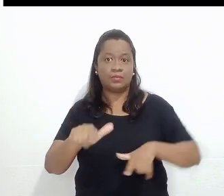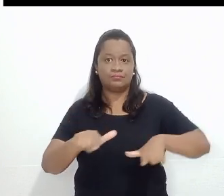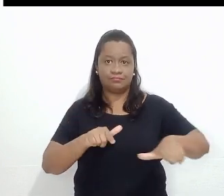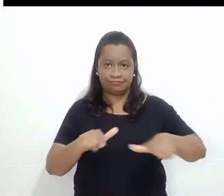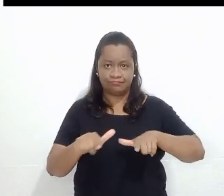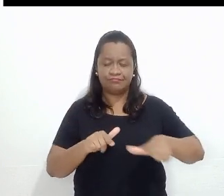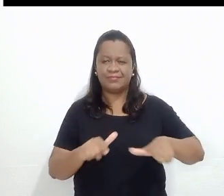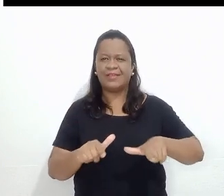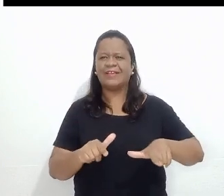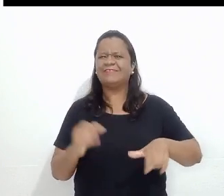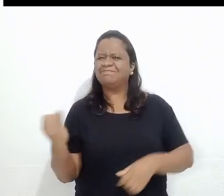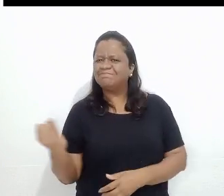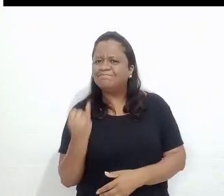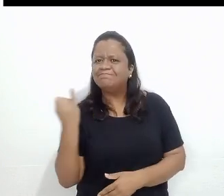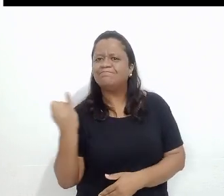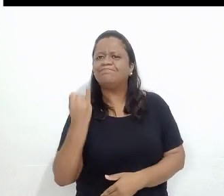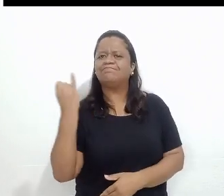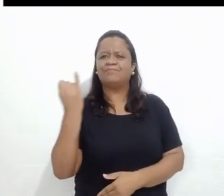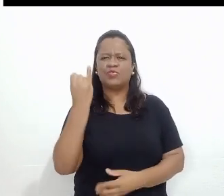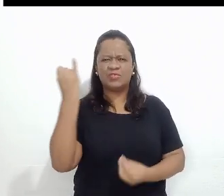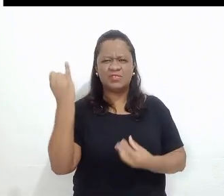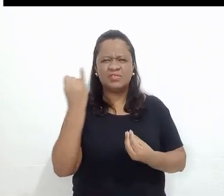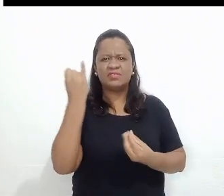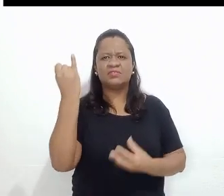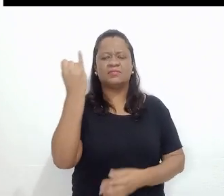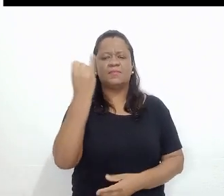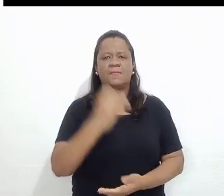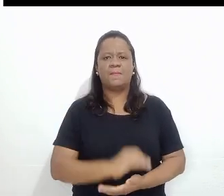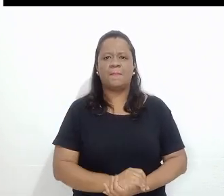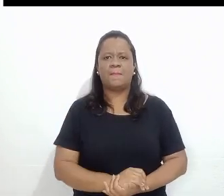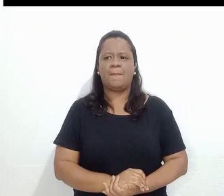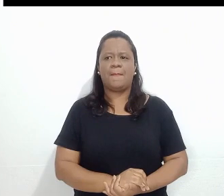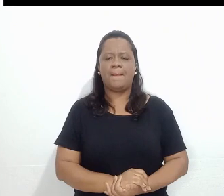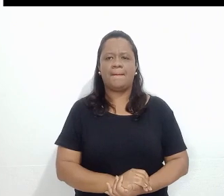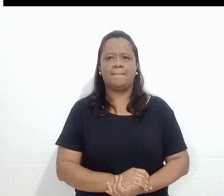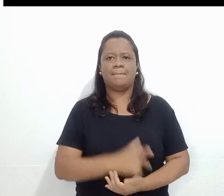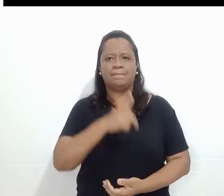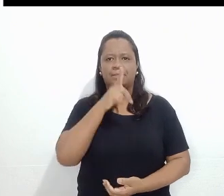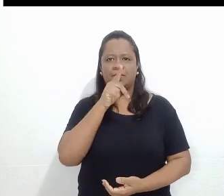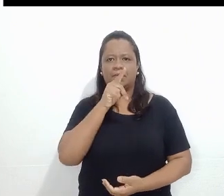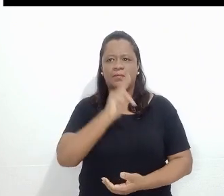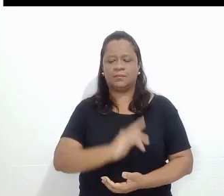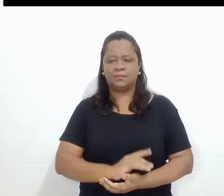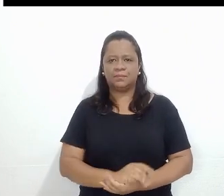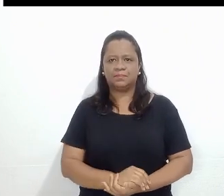bem importante para a gente. Então, uma aguinha aqui.